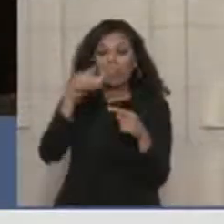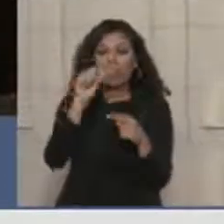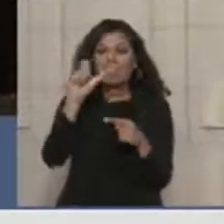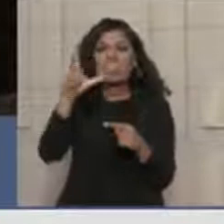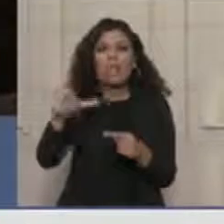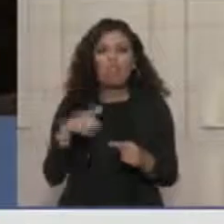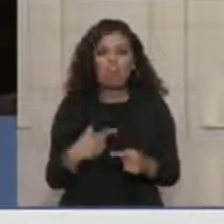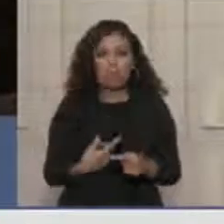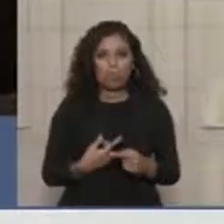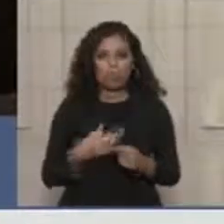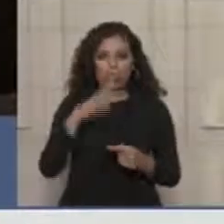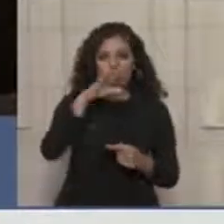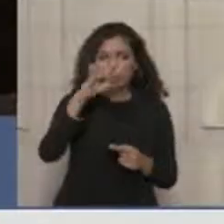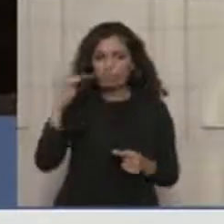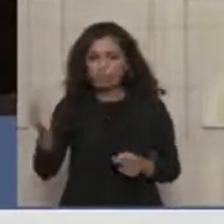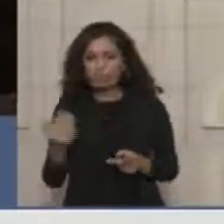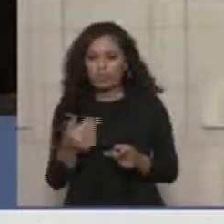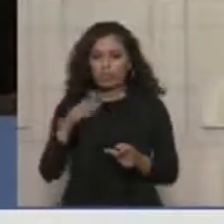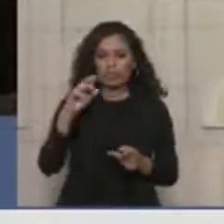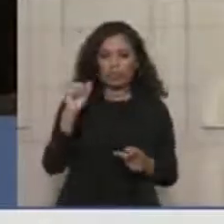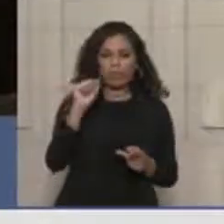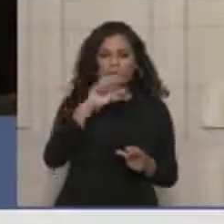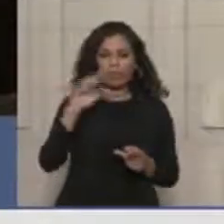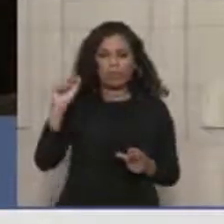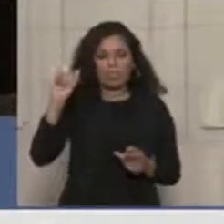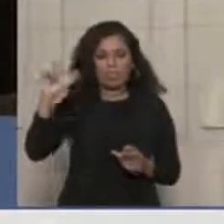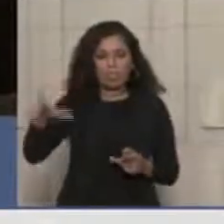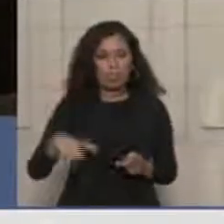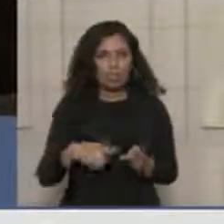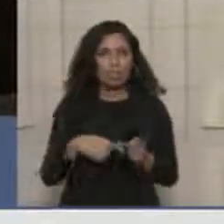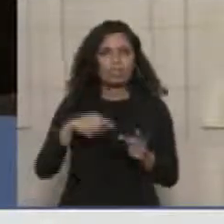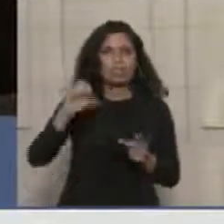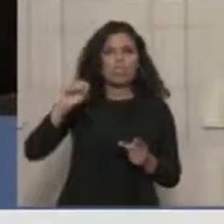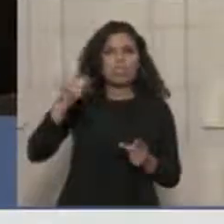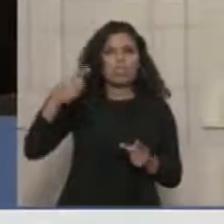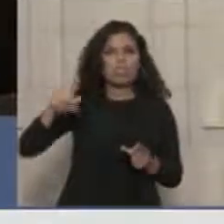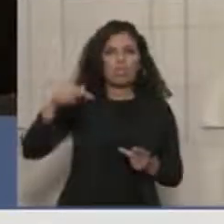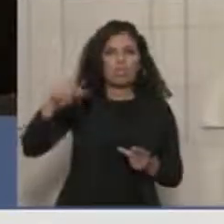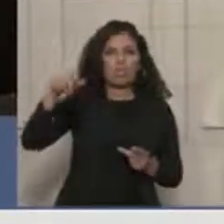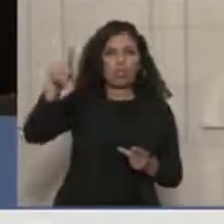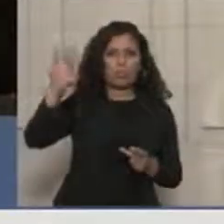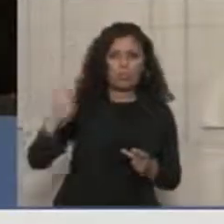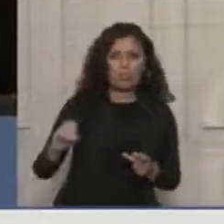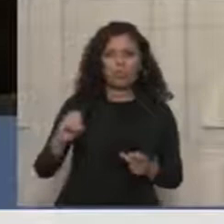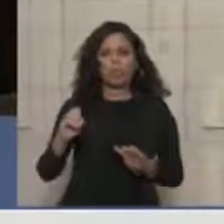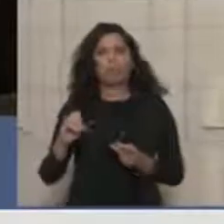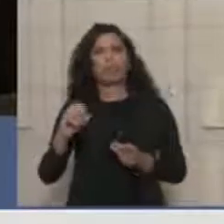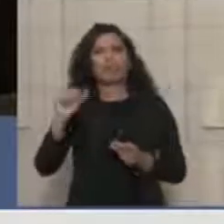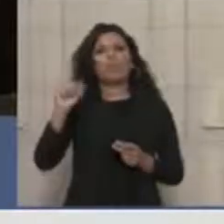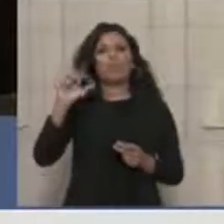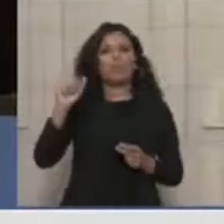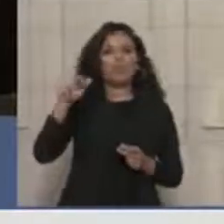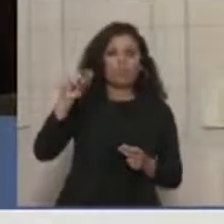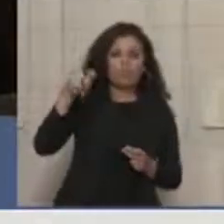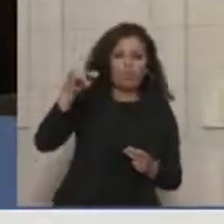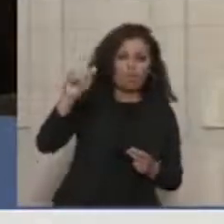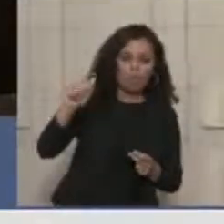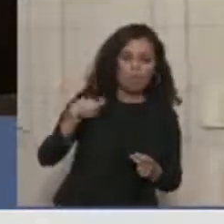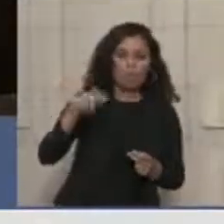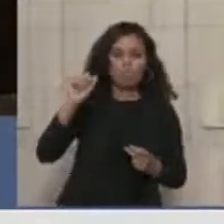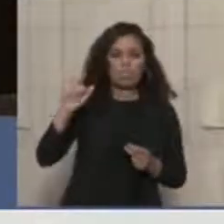lagos, Cabo Frio, Arraial, São Pedro da Aldeia, Araruama, Iguaba. E hoje,